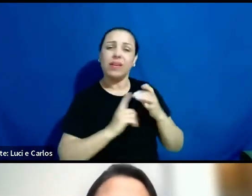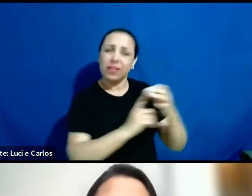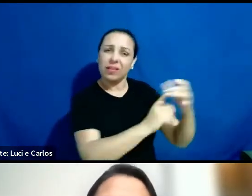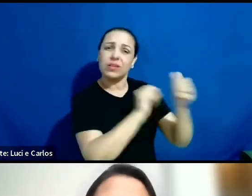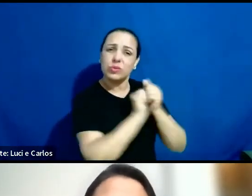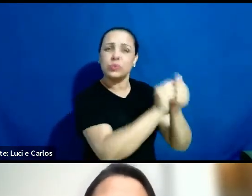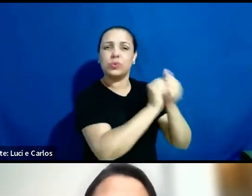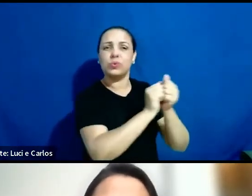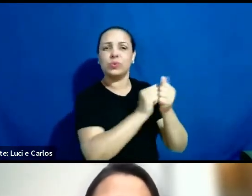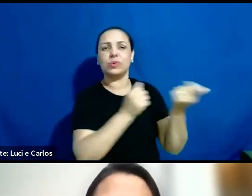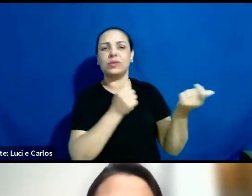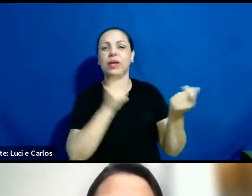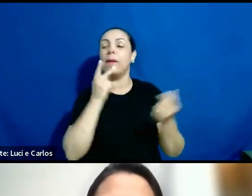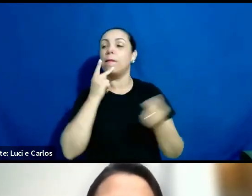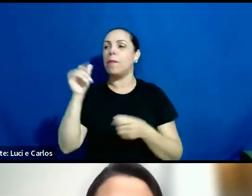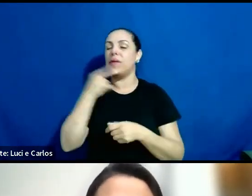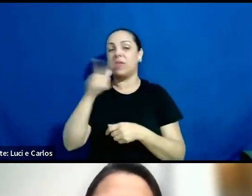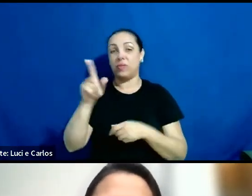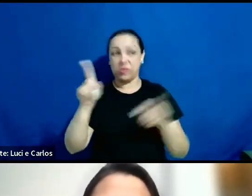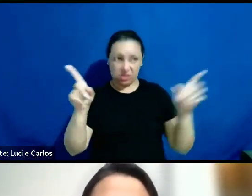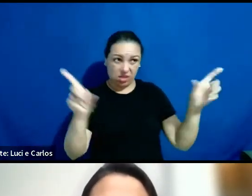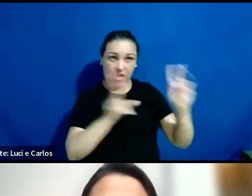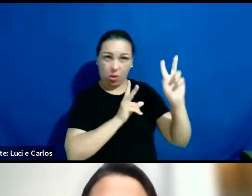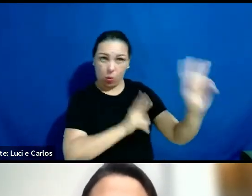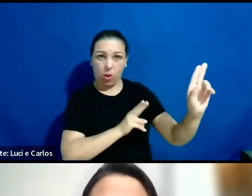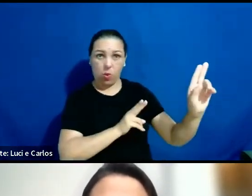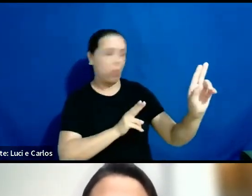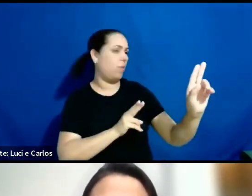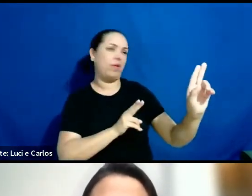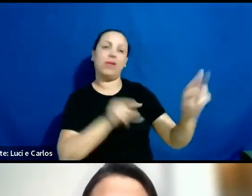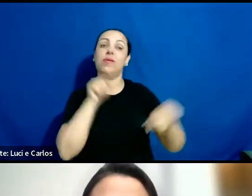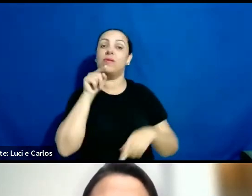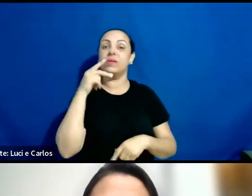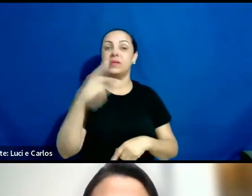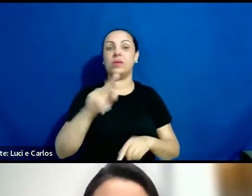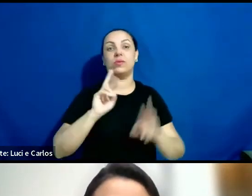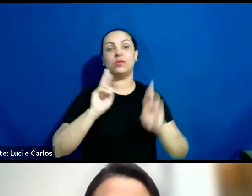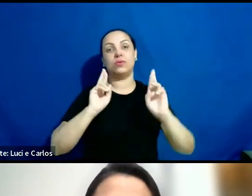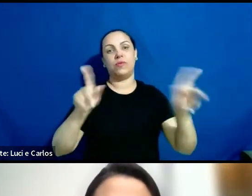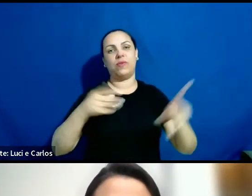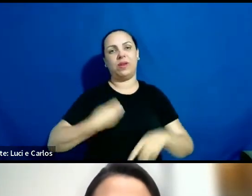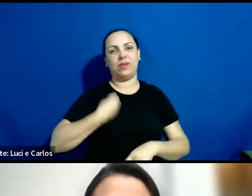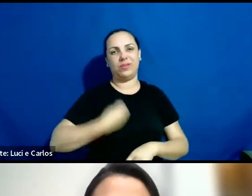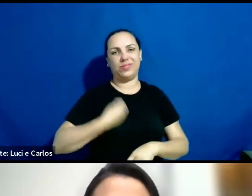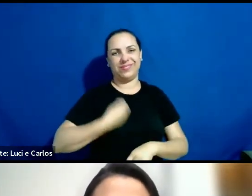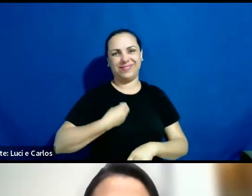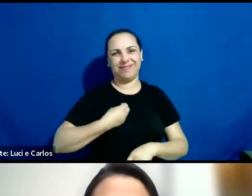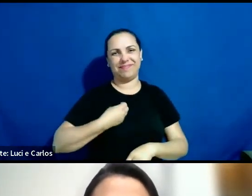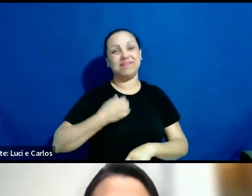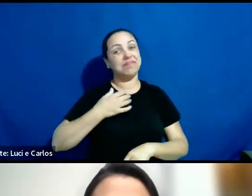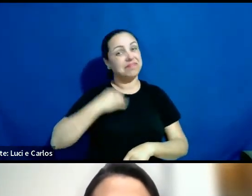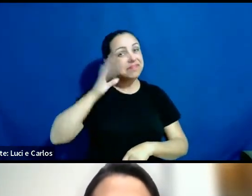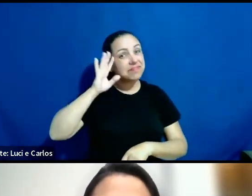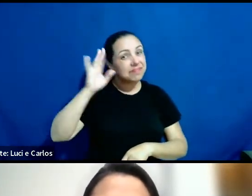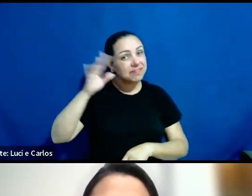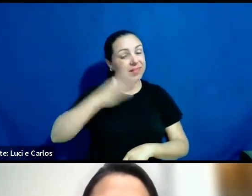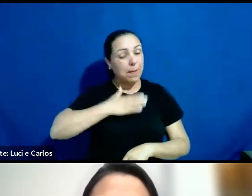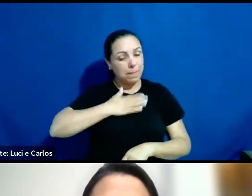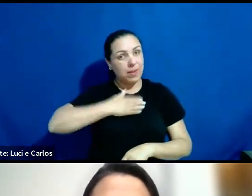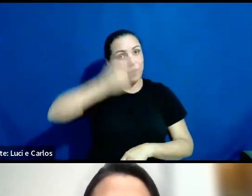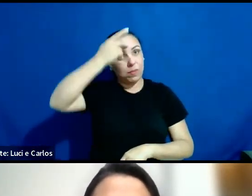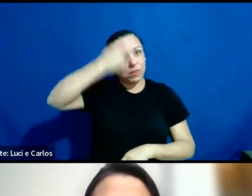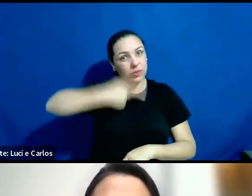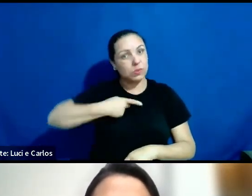eu aprendi que eu não sou todo mundo. Eu tenho que fazer o que é bom para mim, tá certo? Então eu tenho que